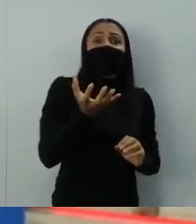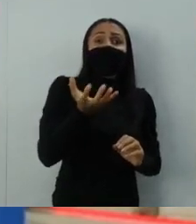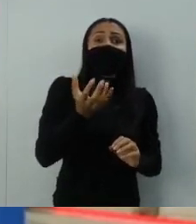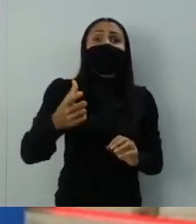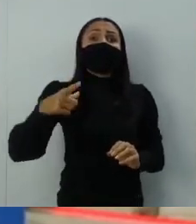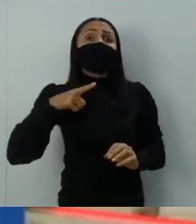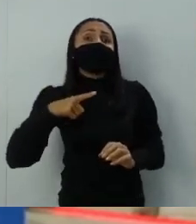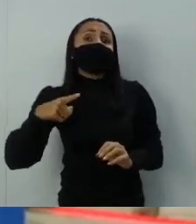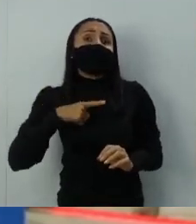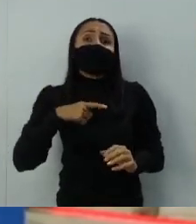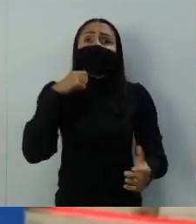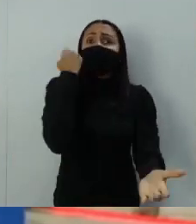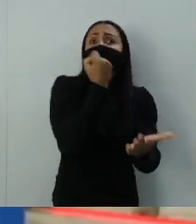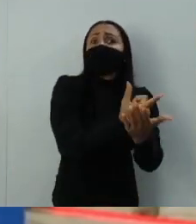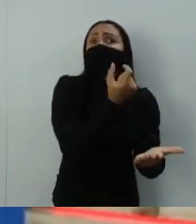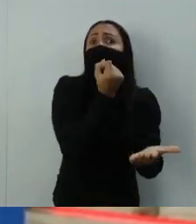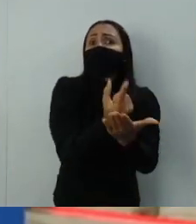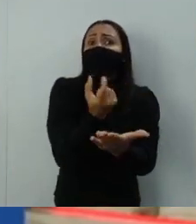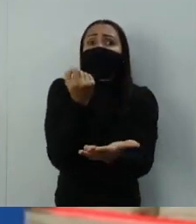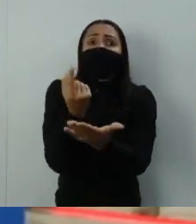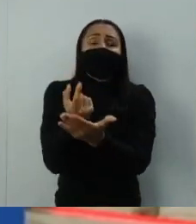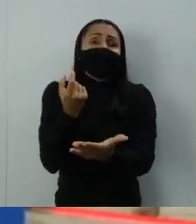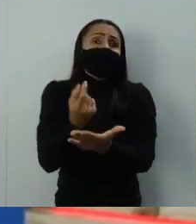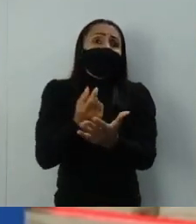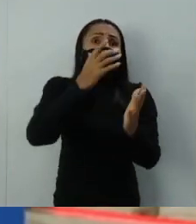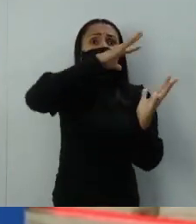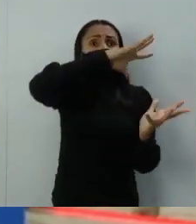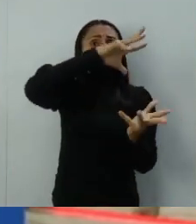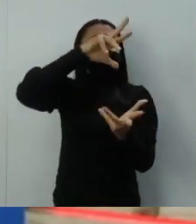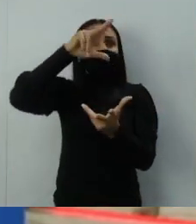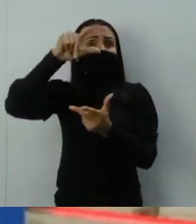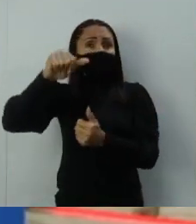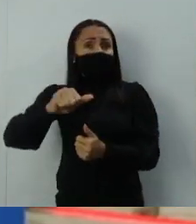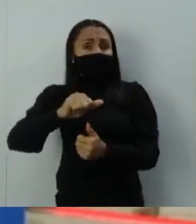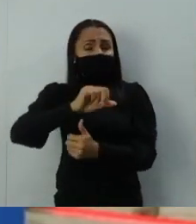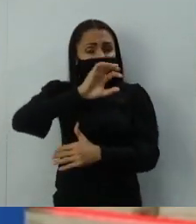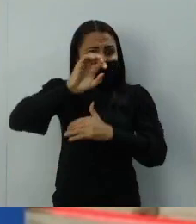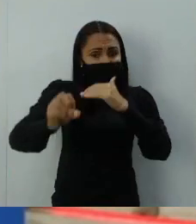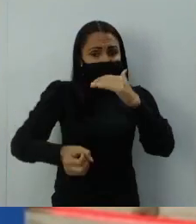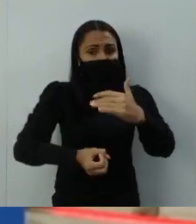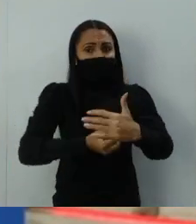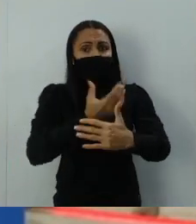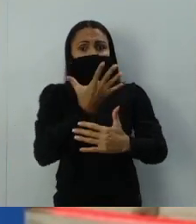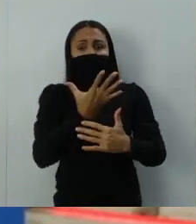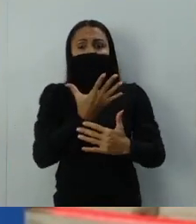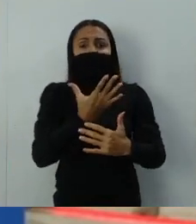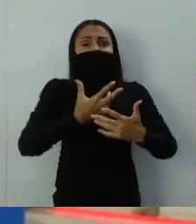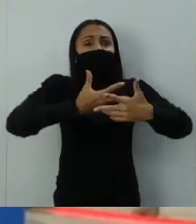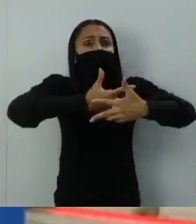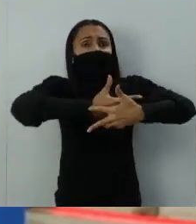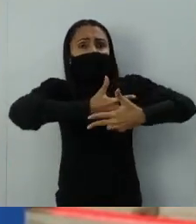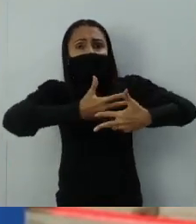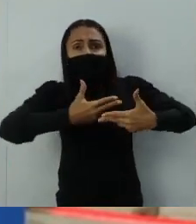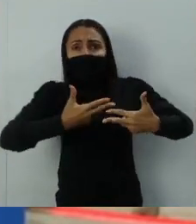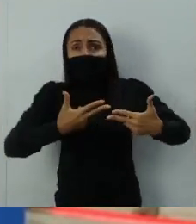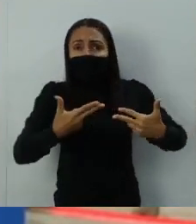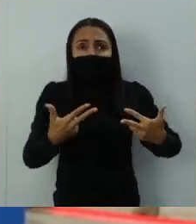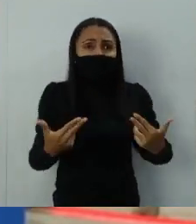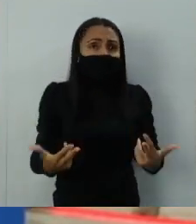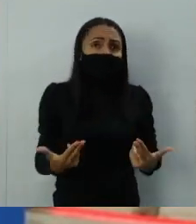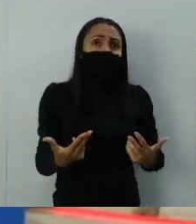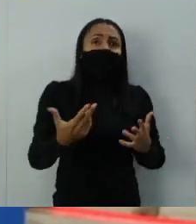O próprio mundo globalizado, ele cria equipamentos, esse mundo globalizado